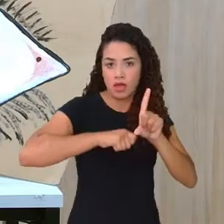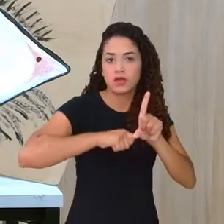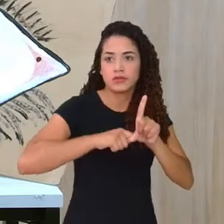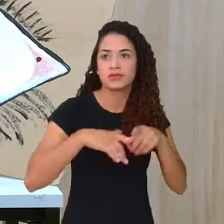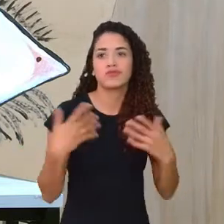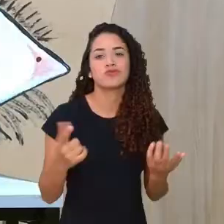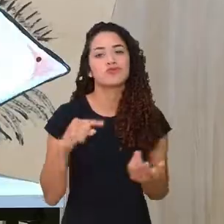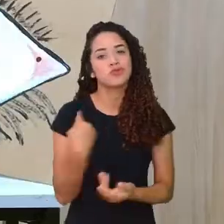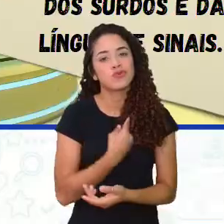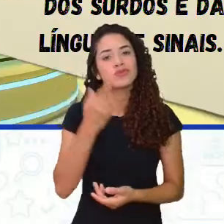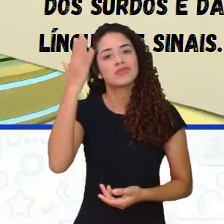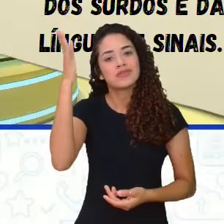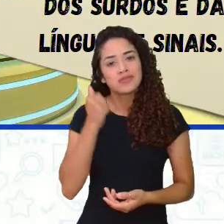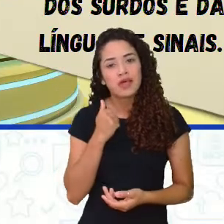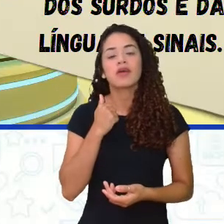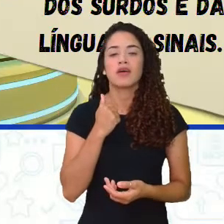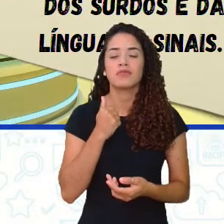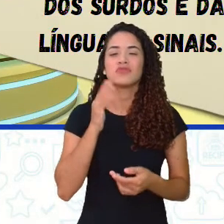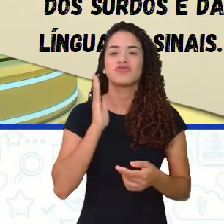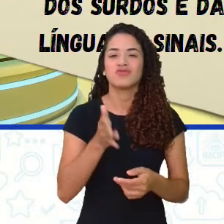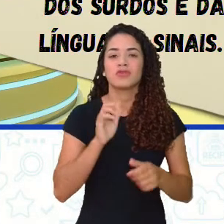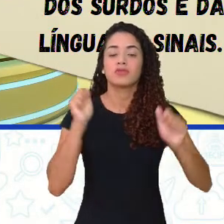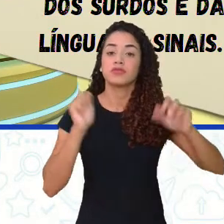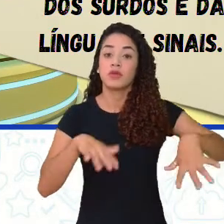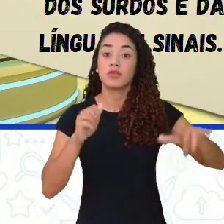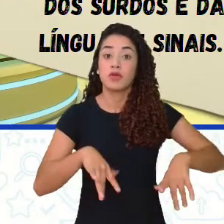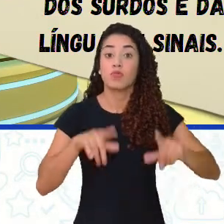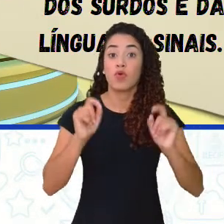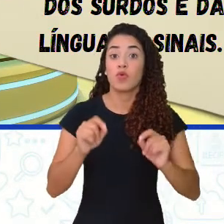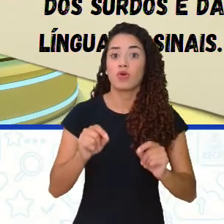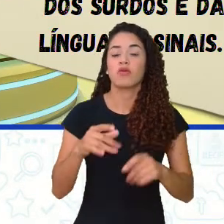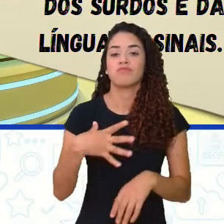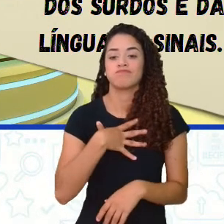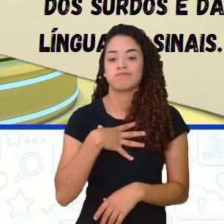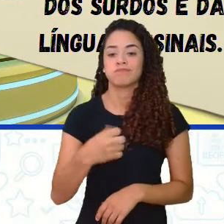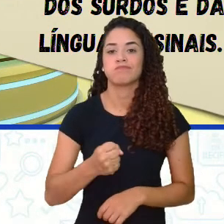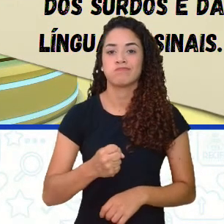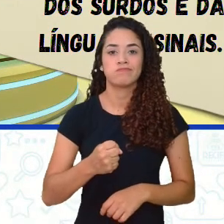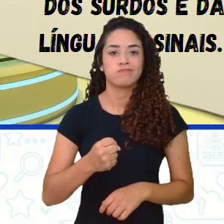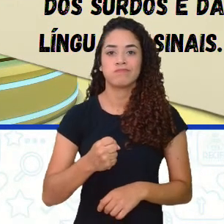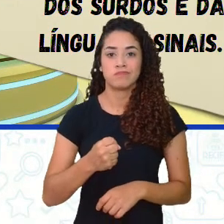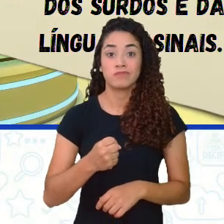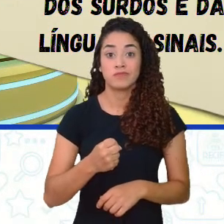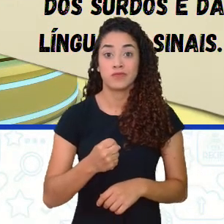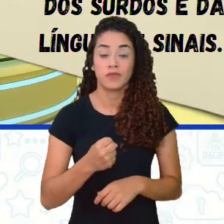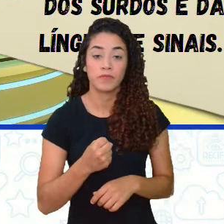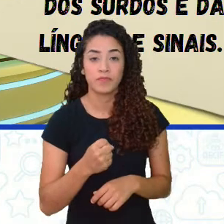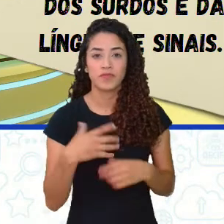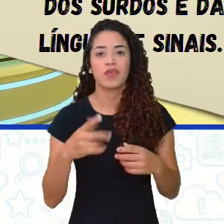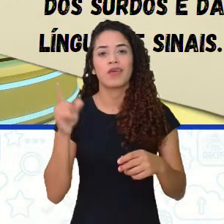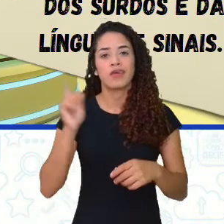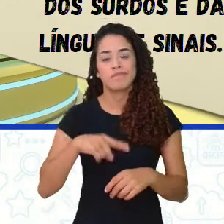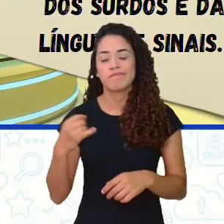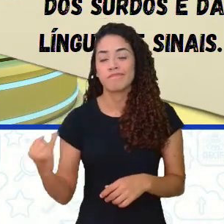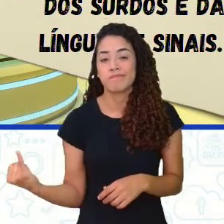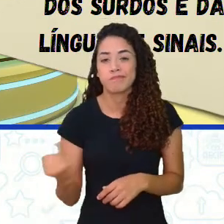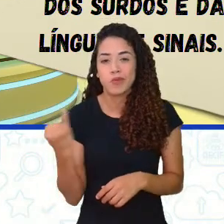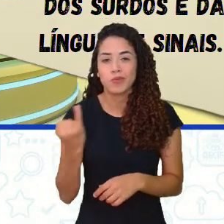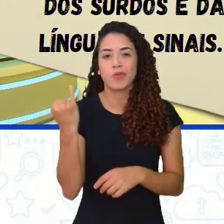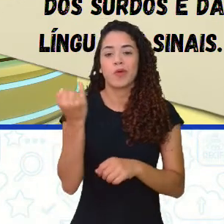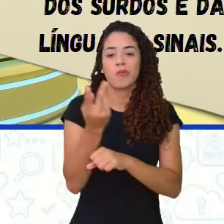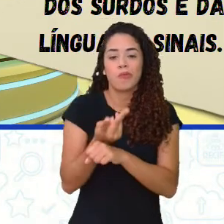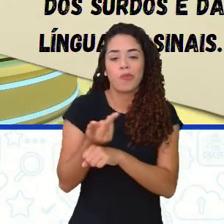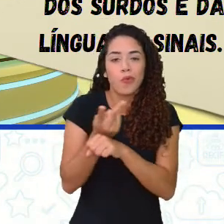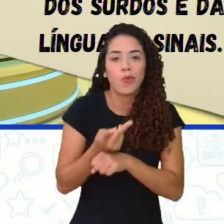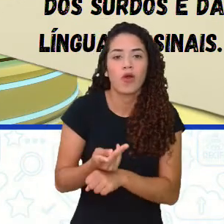que em setembro nós conversamos já a respeito de combate ao suicídio, que a gente fala que é muito importante procurar